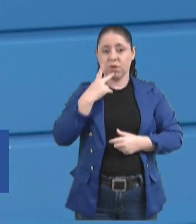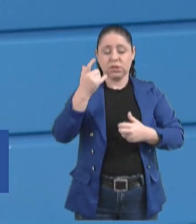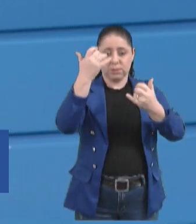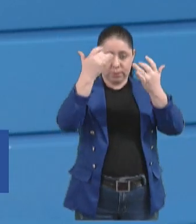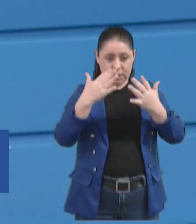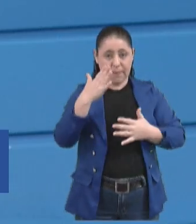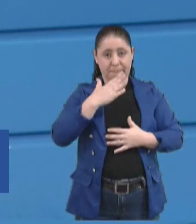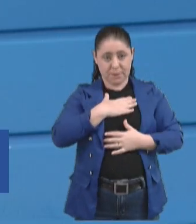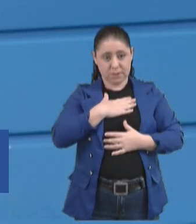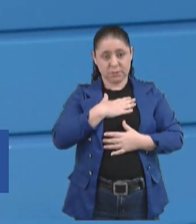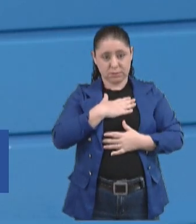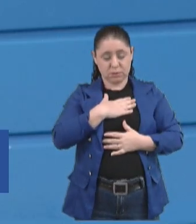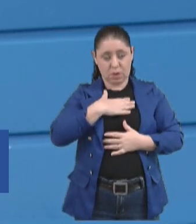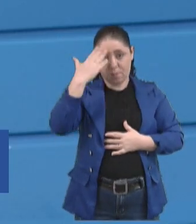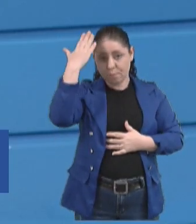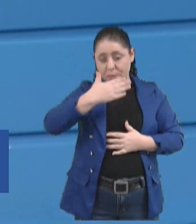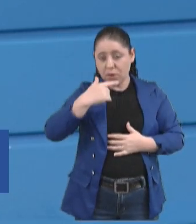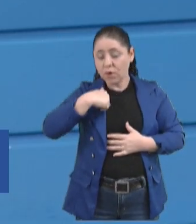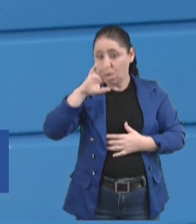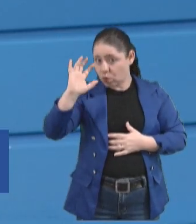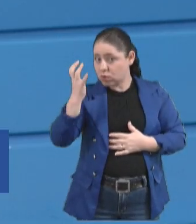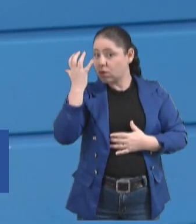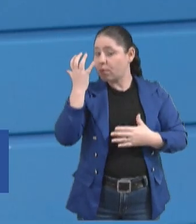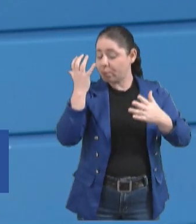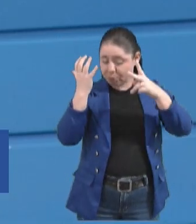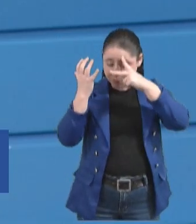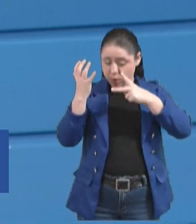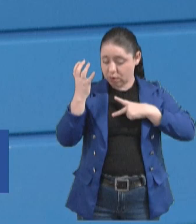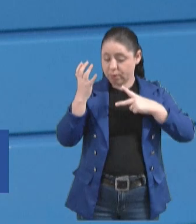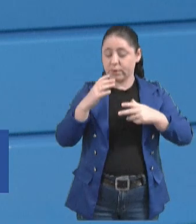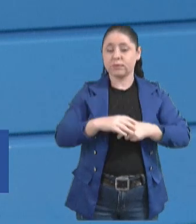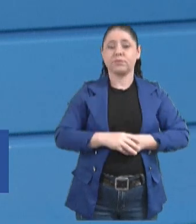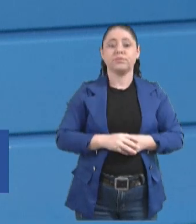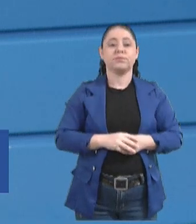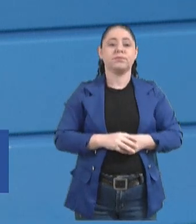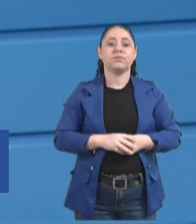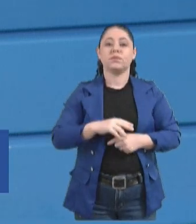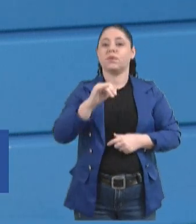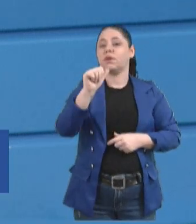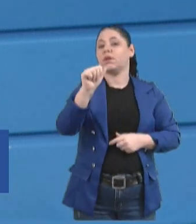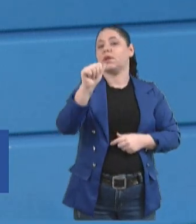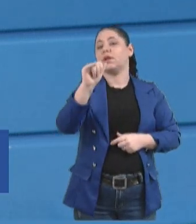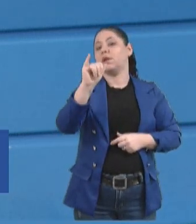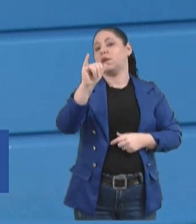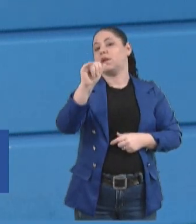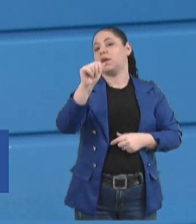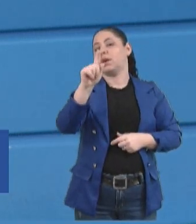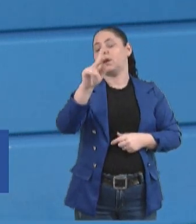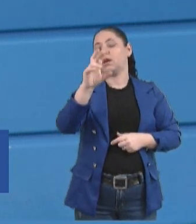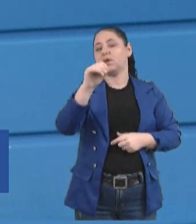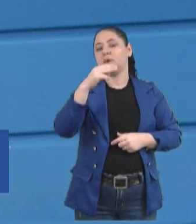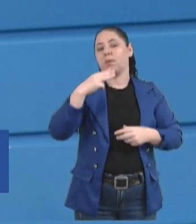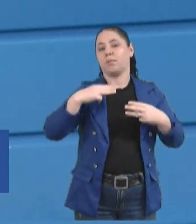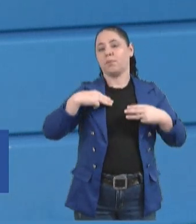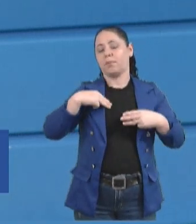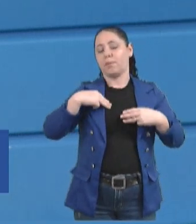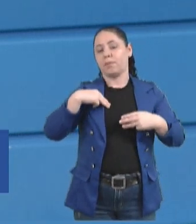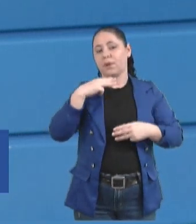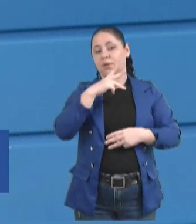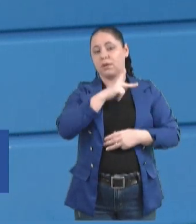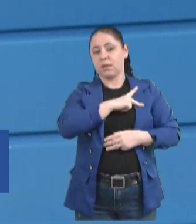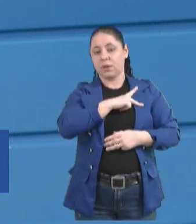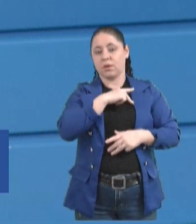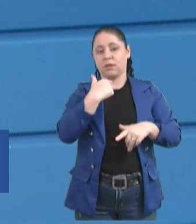aqui testemunhal, porque aconteceu comigo. O IAGRO, Ministério do Trabalho, a